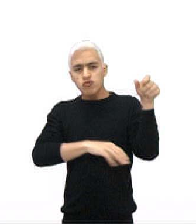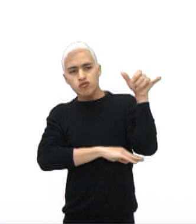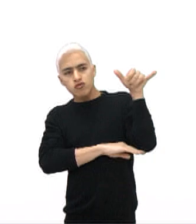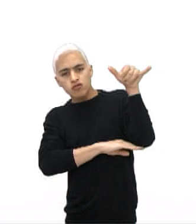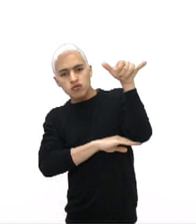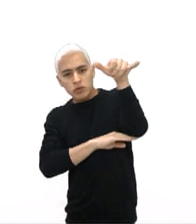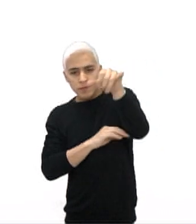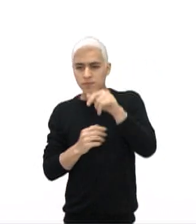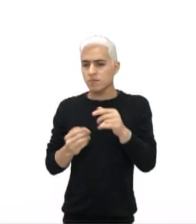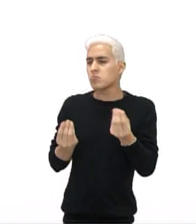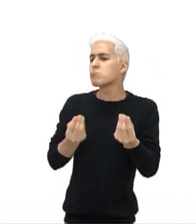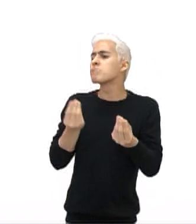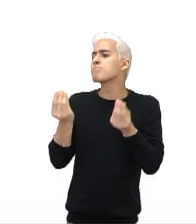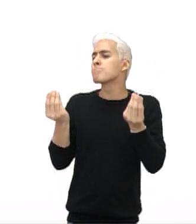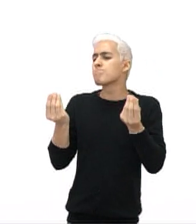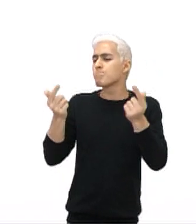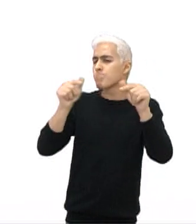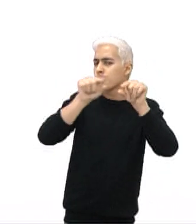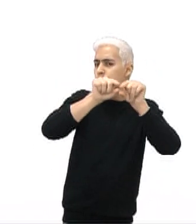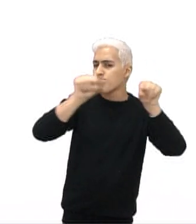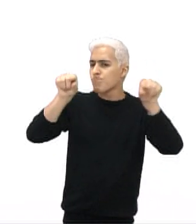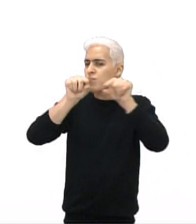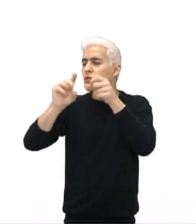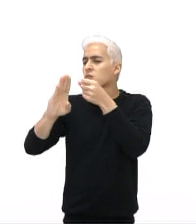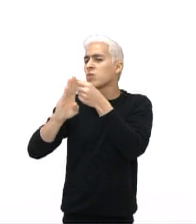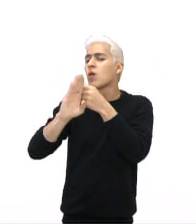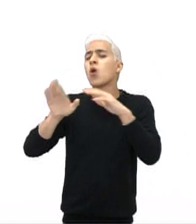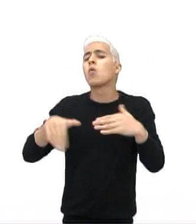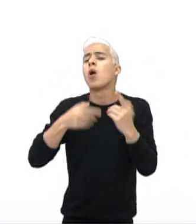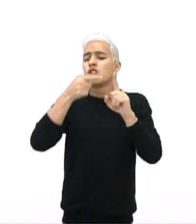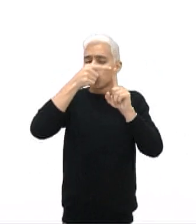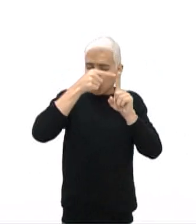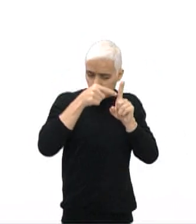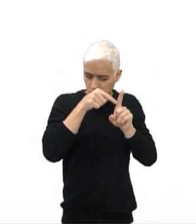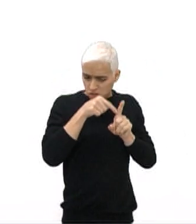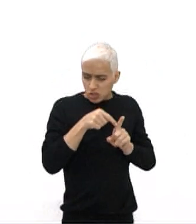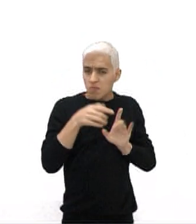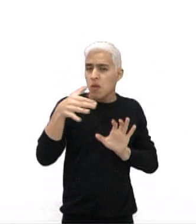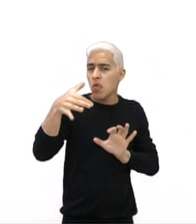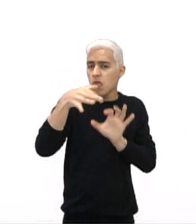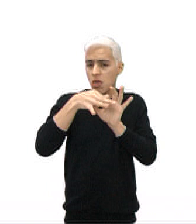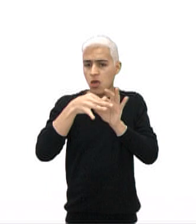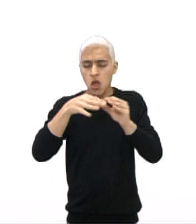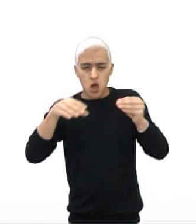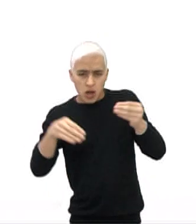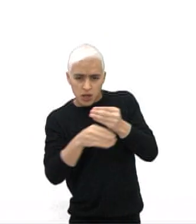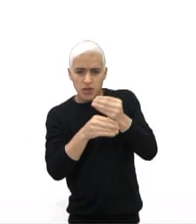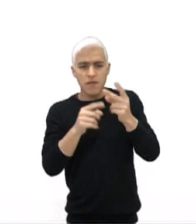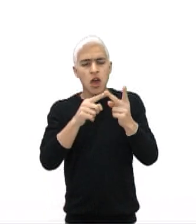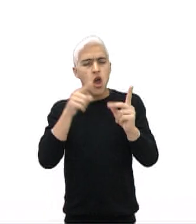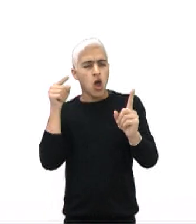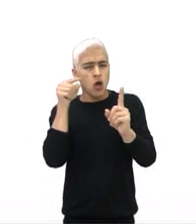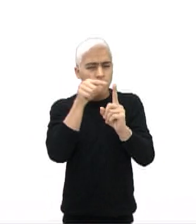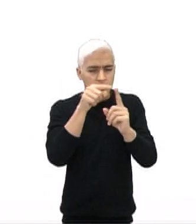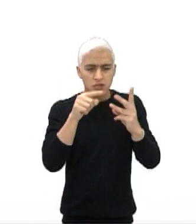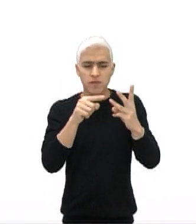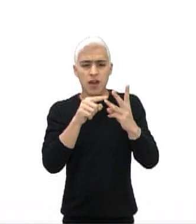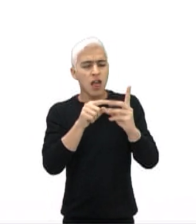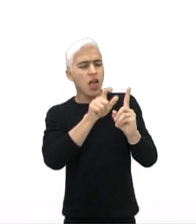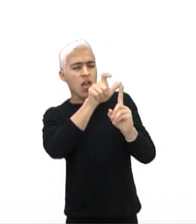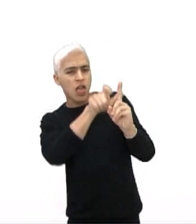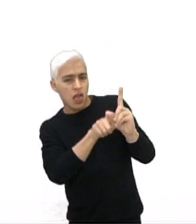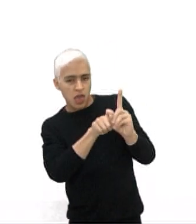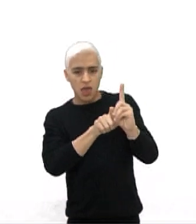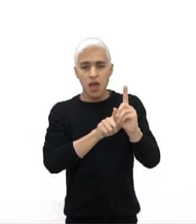subordinada substantiva. Agora, de qual tipo que ela é? Completiva, objetiva,